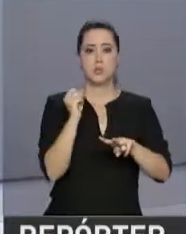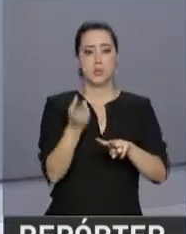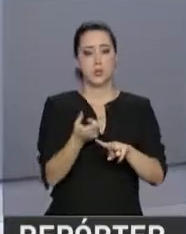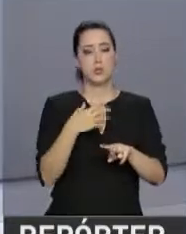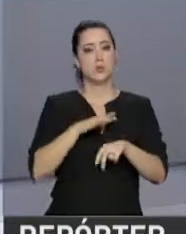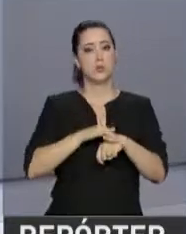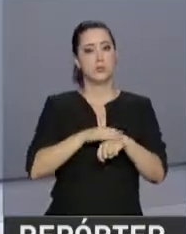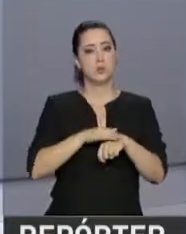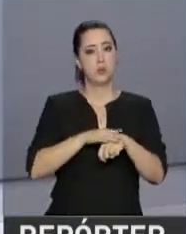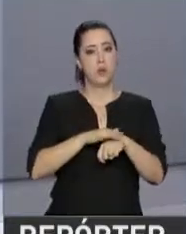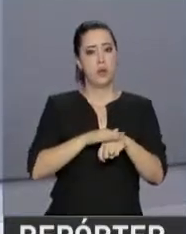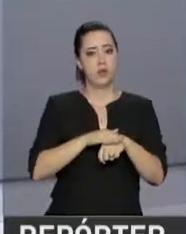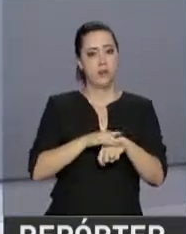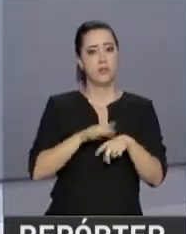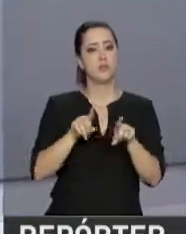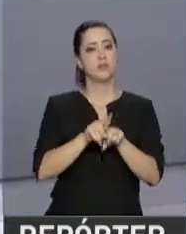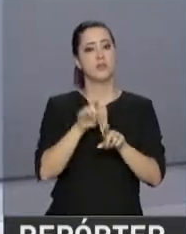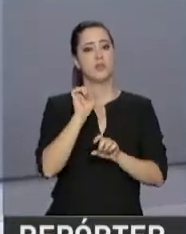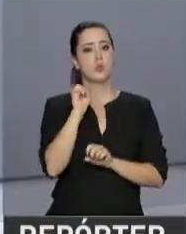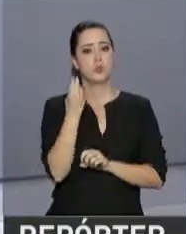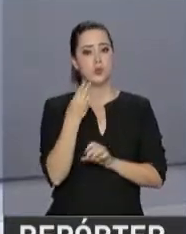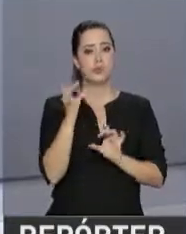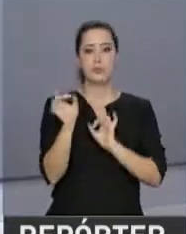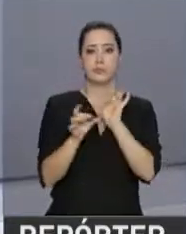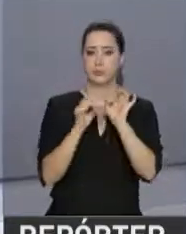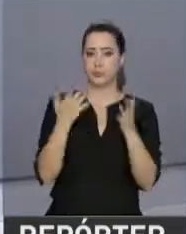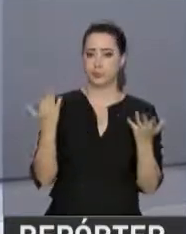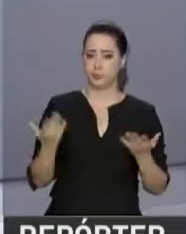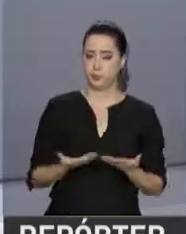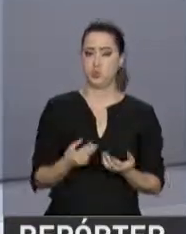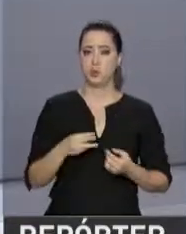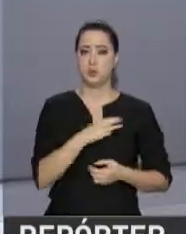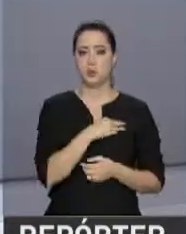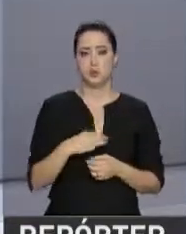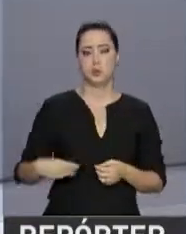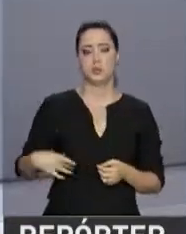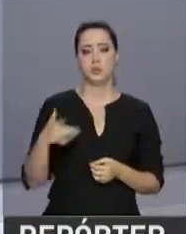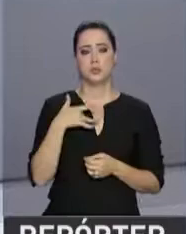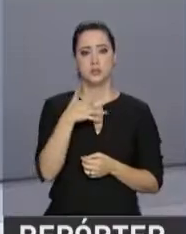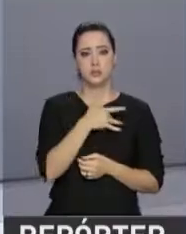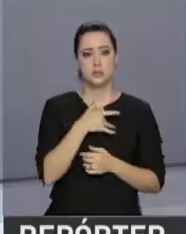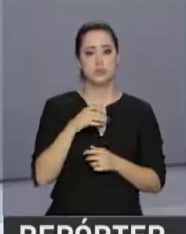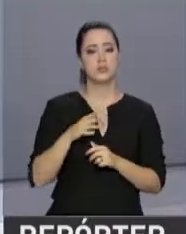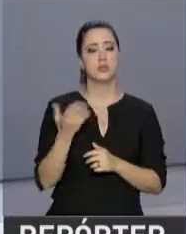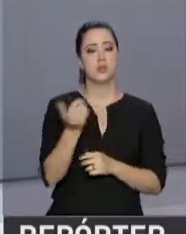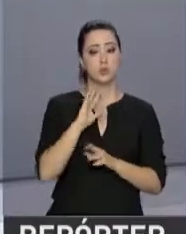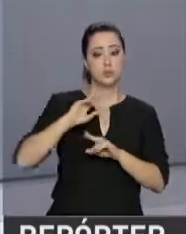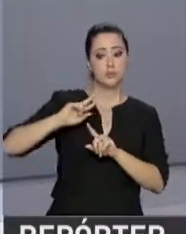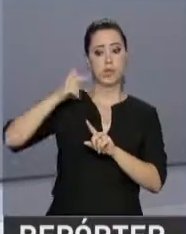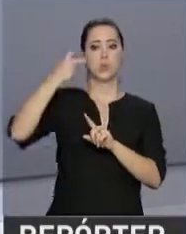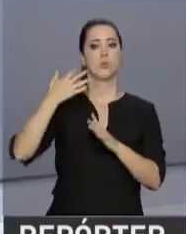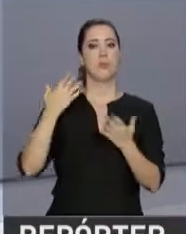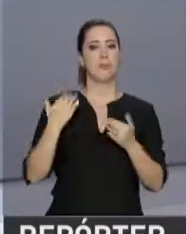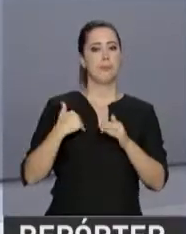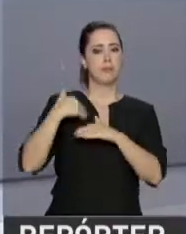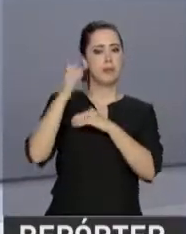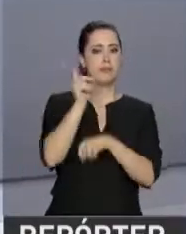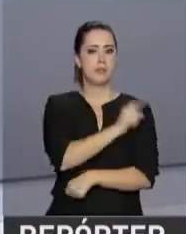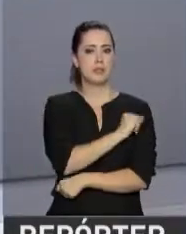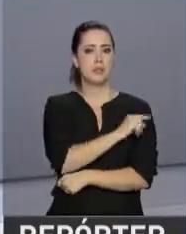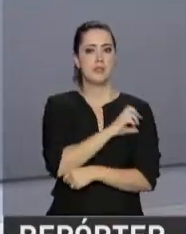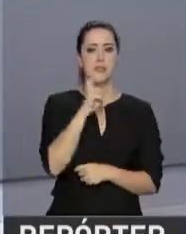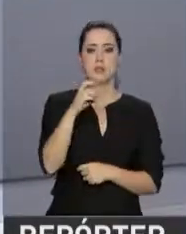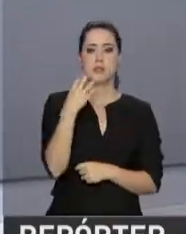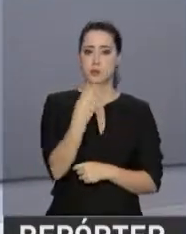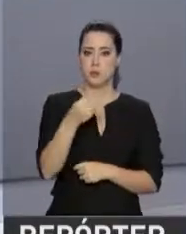especiais segundo o ministro da saúde gilberto occhi a expectativa é superar a campanha do ano passado e vacinar cerca de